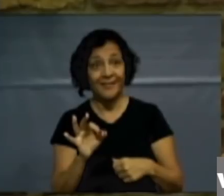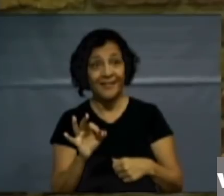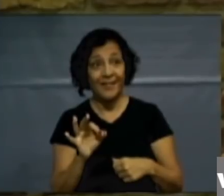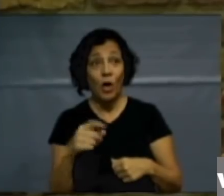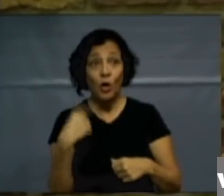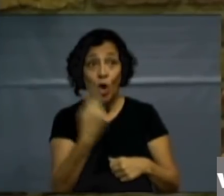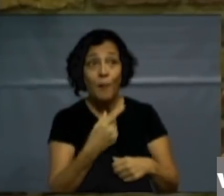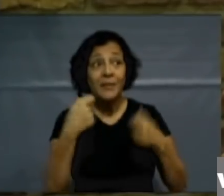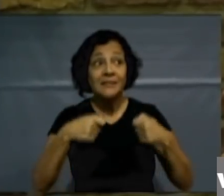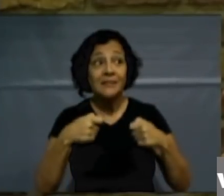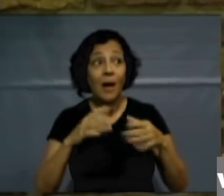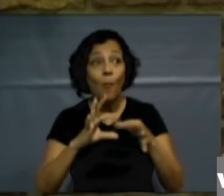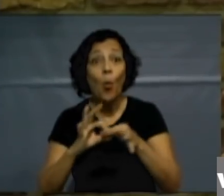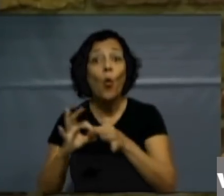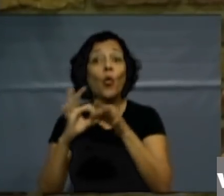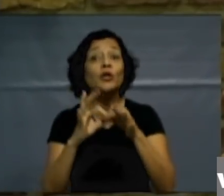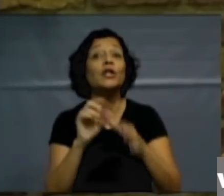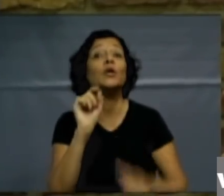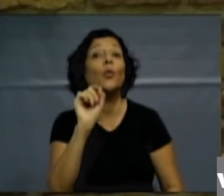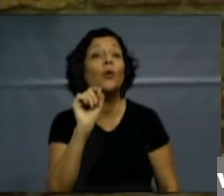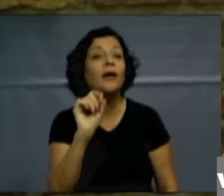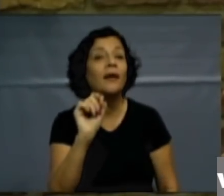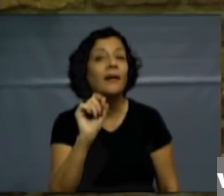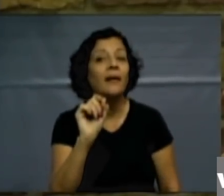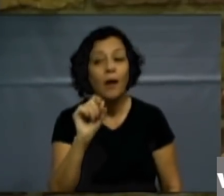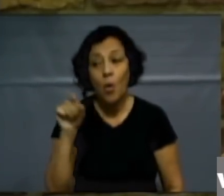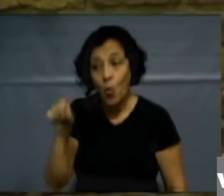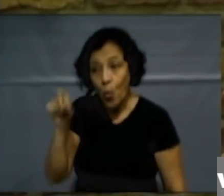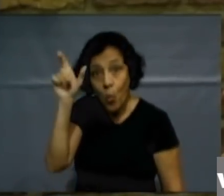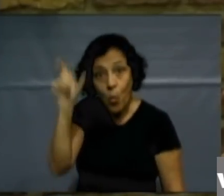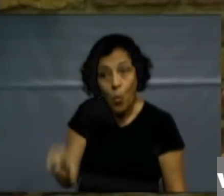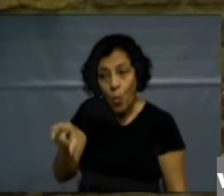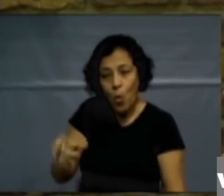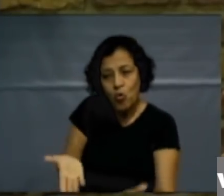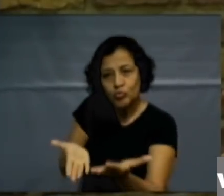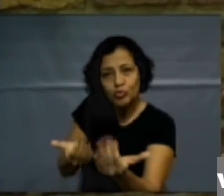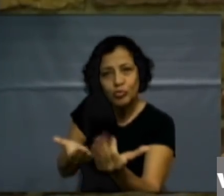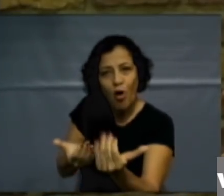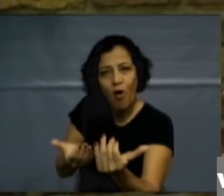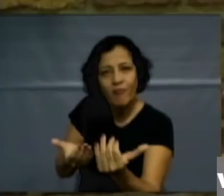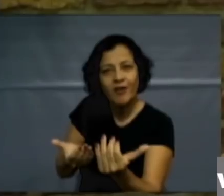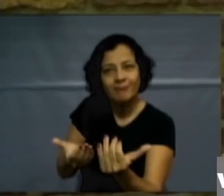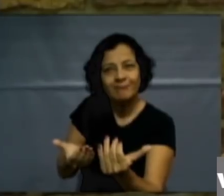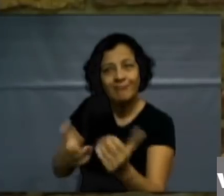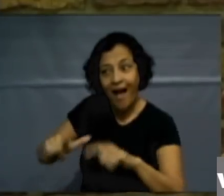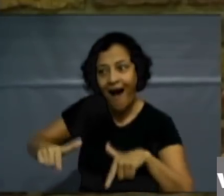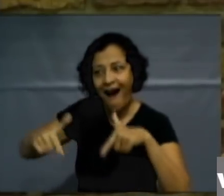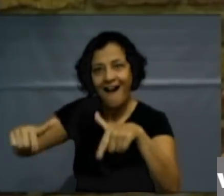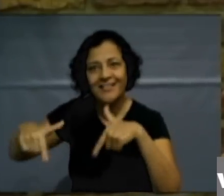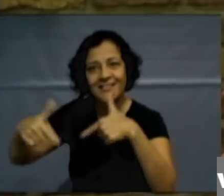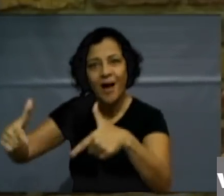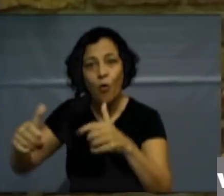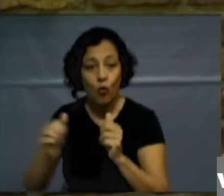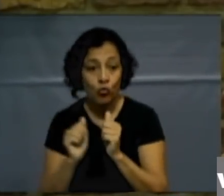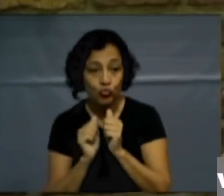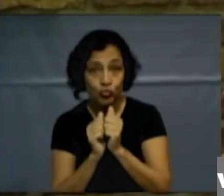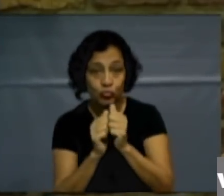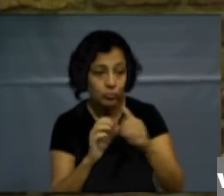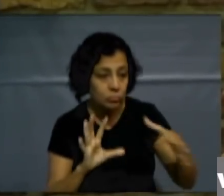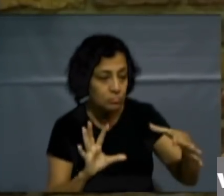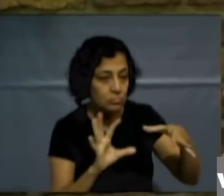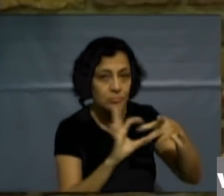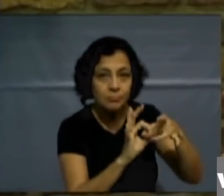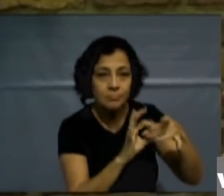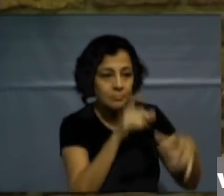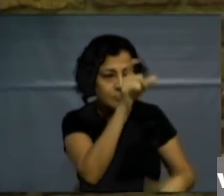Precisamos unir o quê? A proatividade do jovem ao conhecimento daquele que está mais antigo na carne,